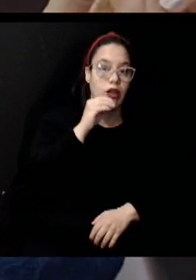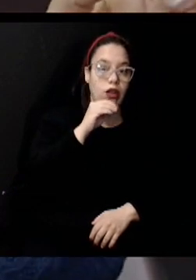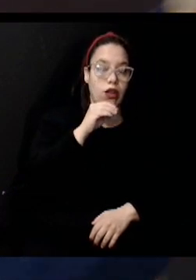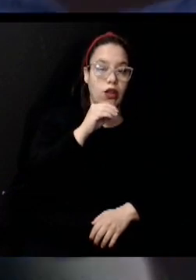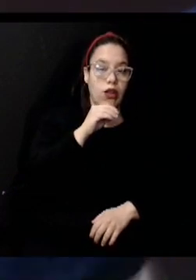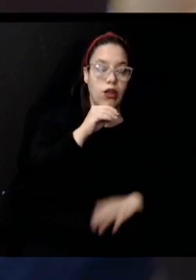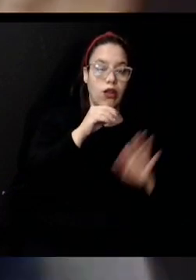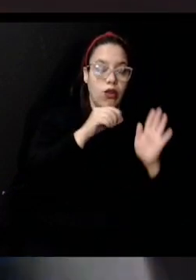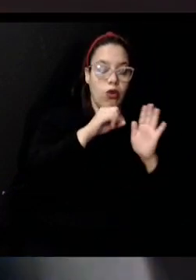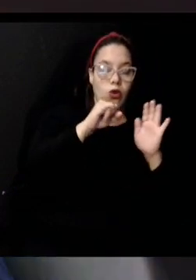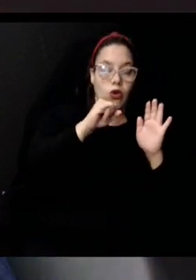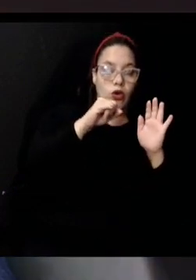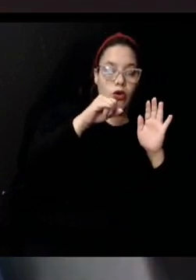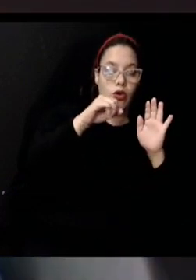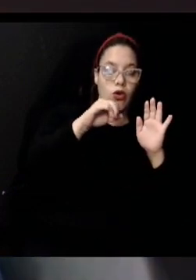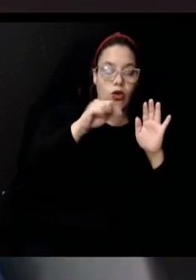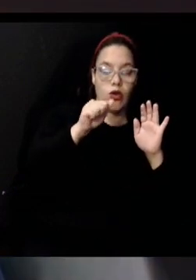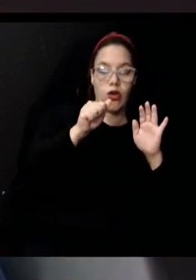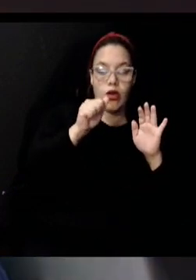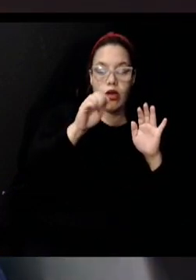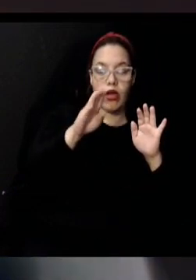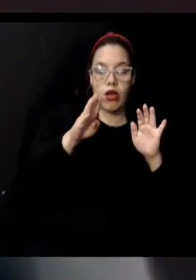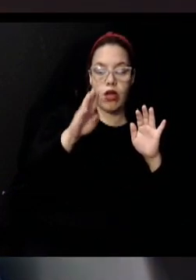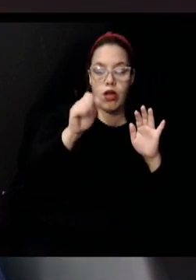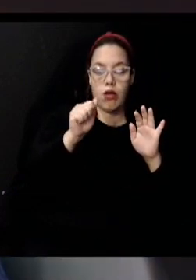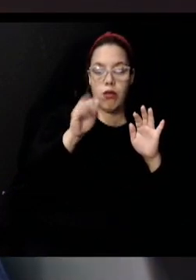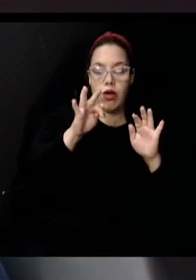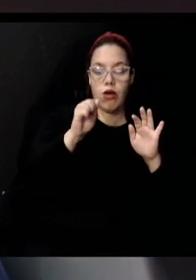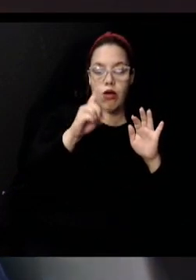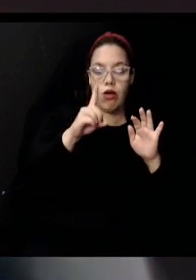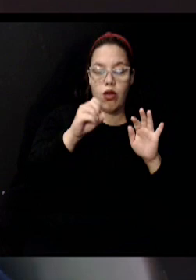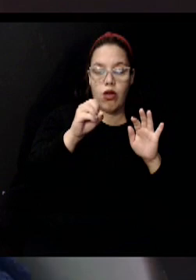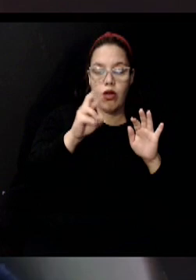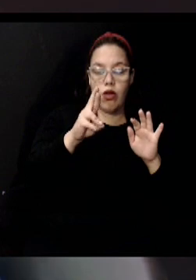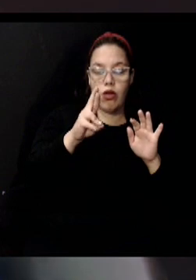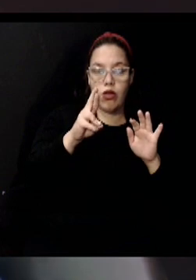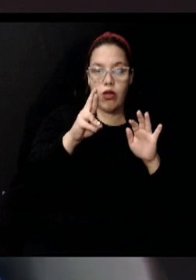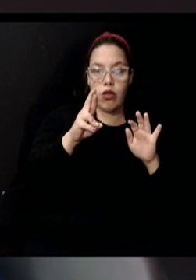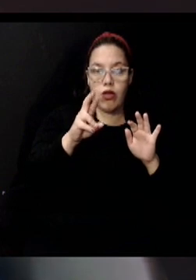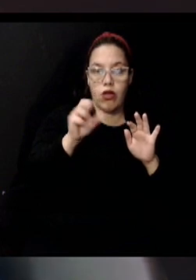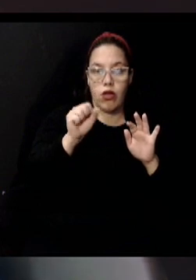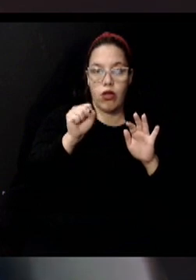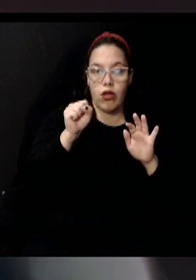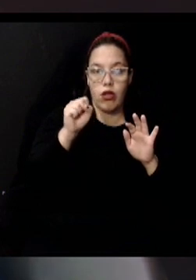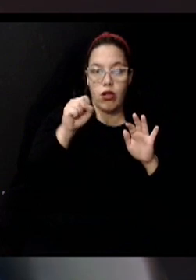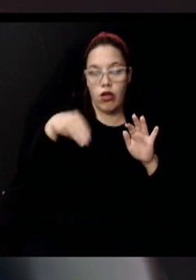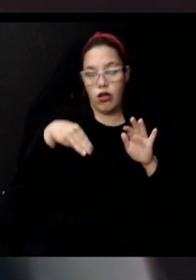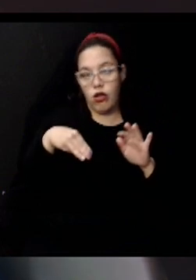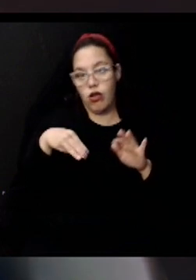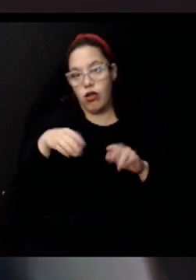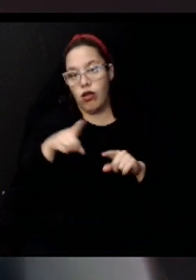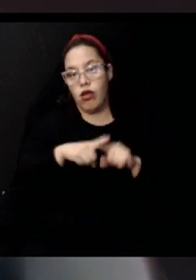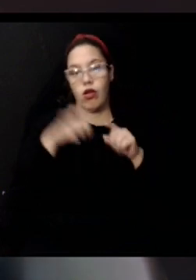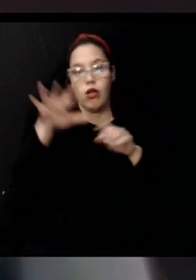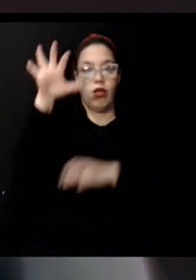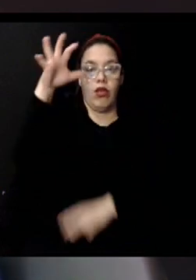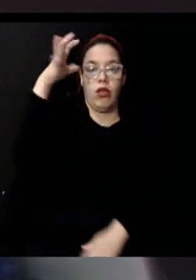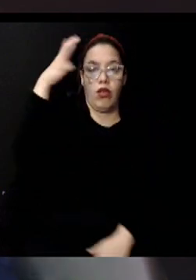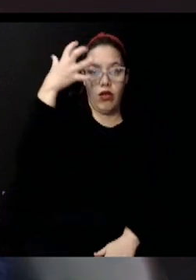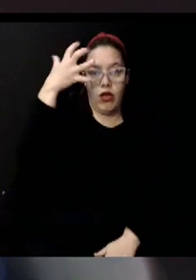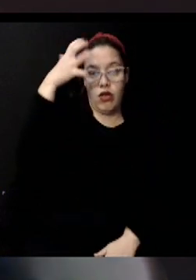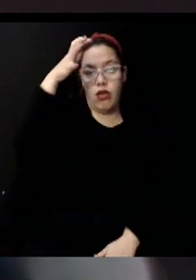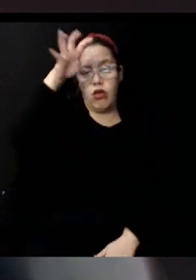um abafador Isso, mesmo, o né? abafador. Aham. É, né, na época do calor não dá muito certo, por mais que tenha ar-condicionado dentro de casa, aquela coisa Uhum. toda, mas você